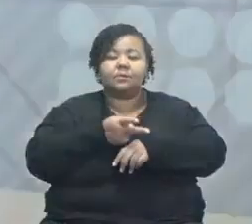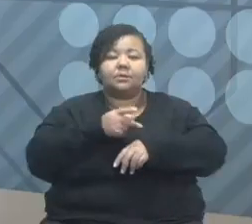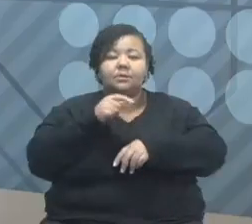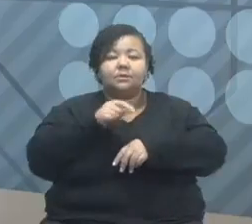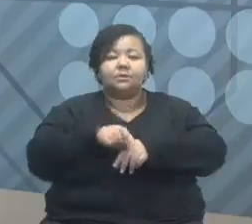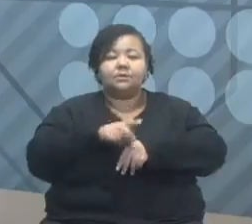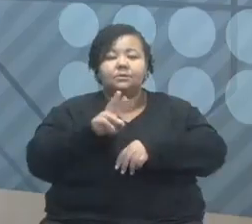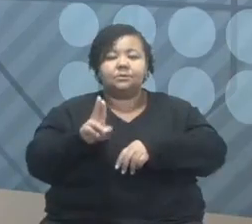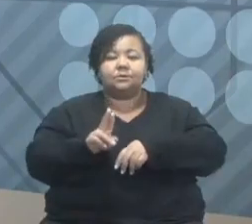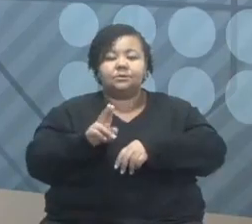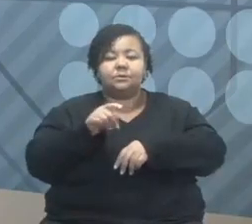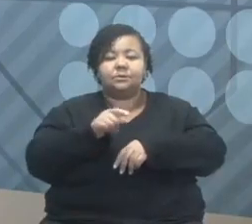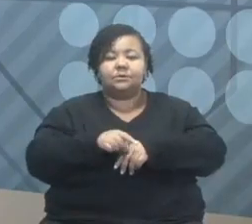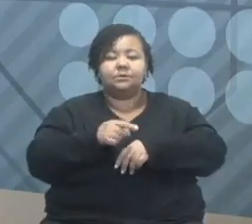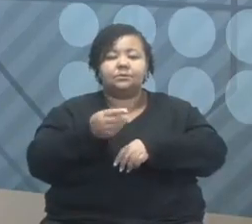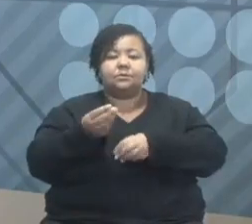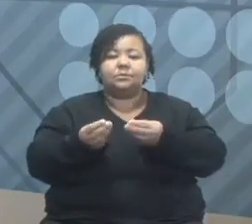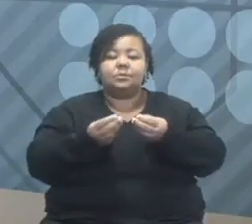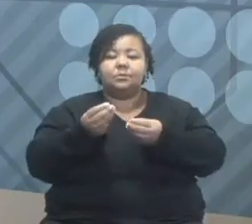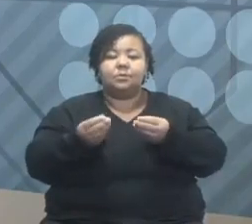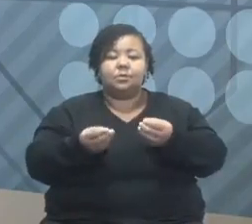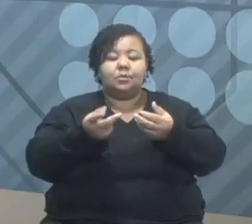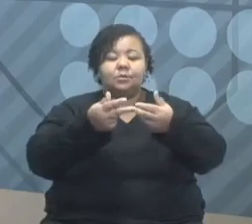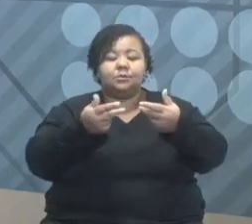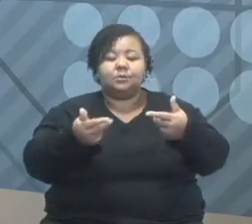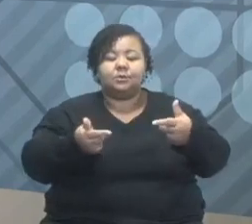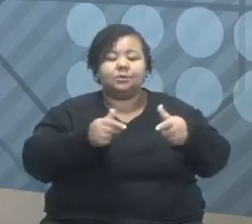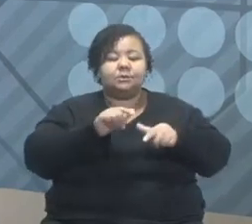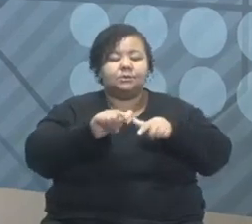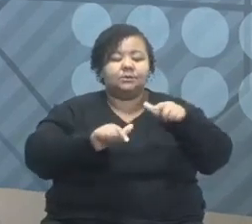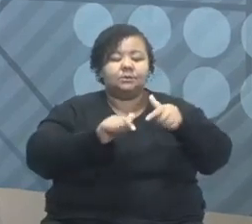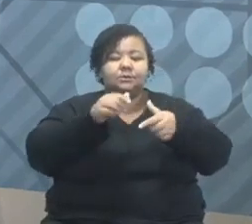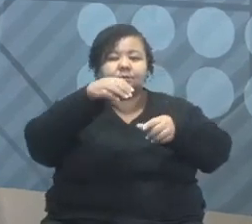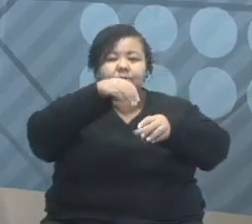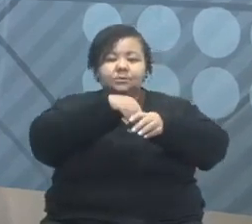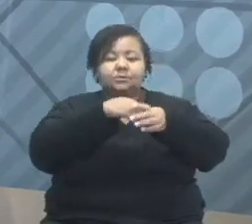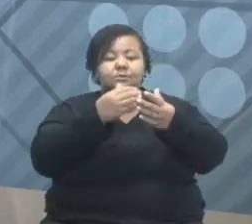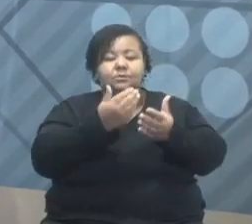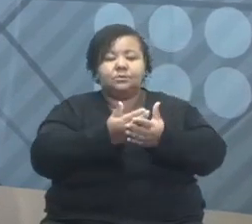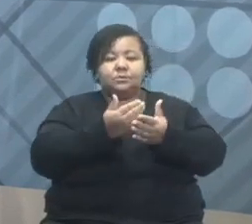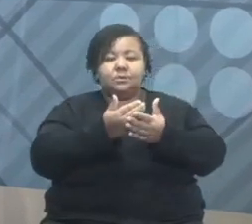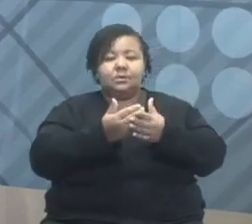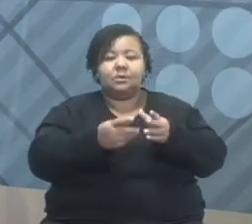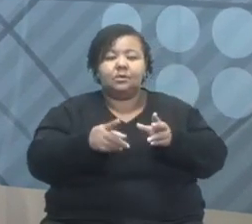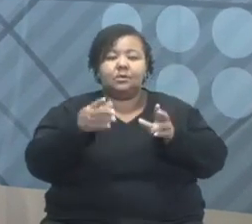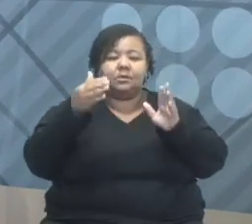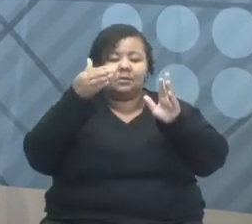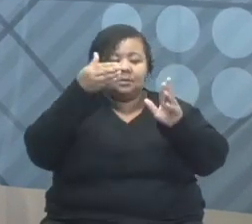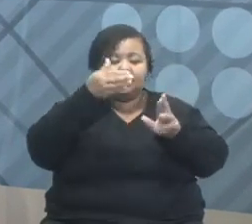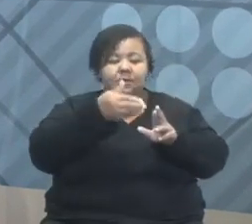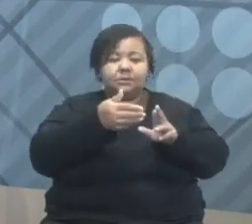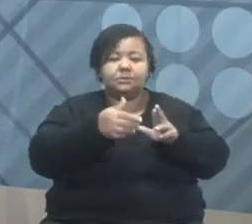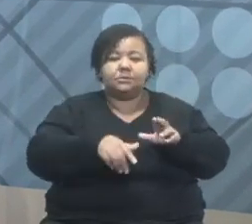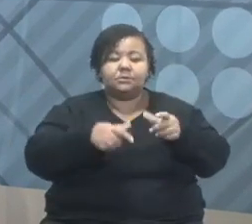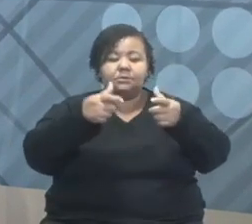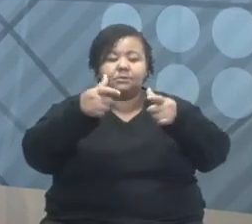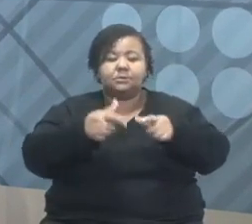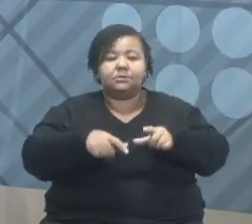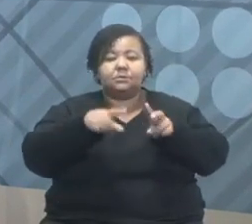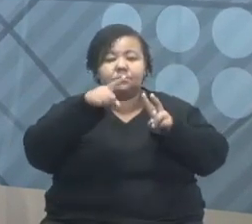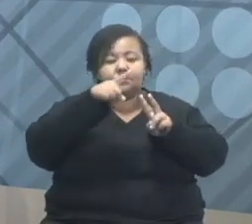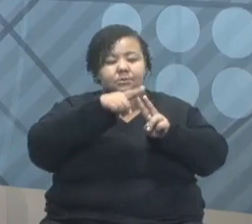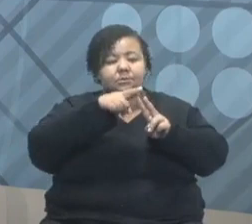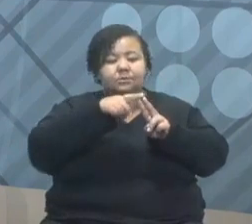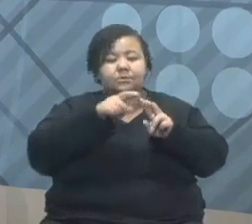com você, com os componentes trabalhados na nossa aula referente a espaços vetoriais, mas podemos pensar